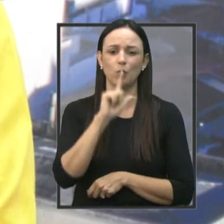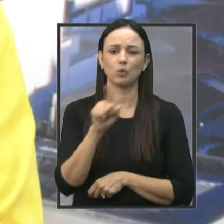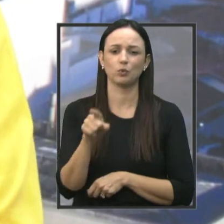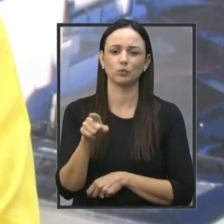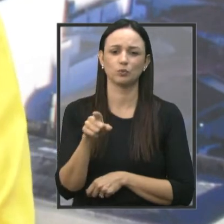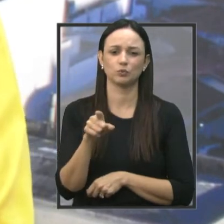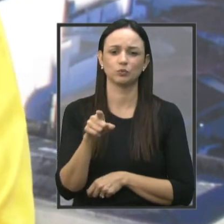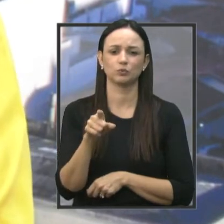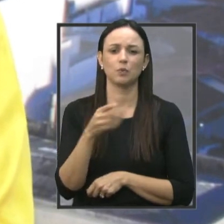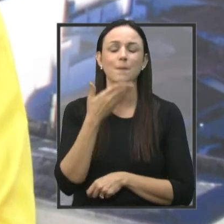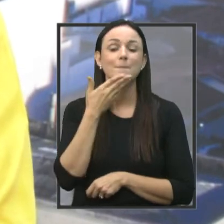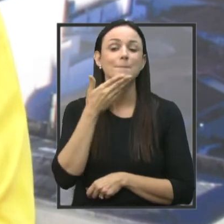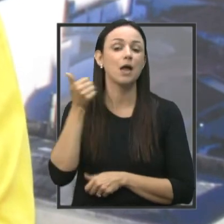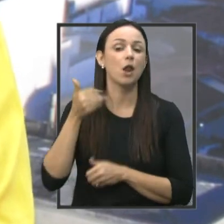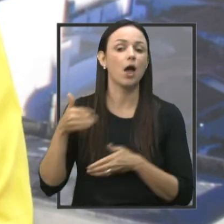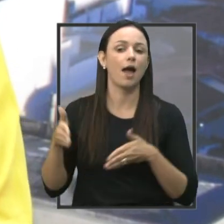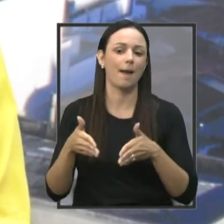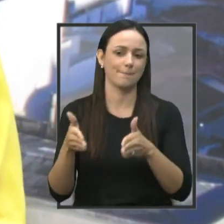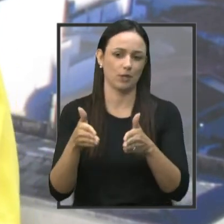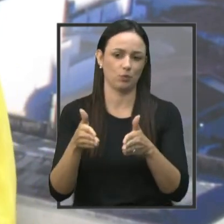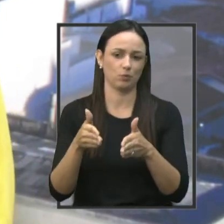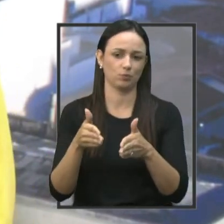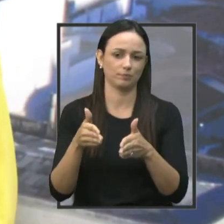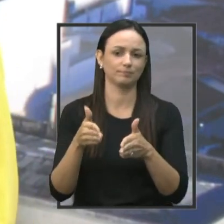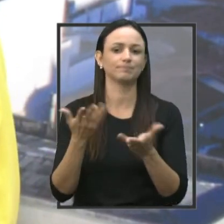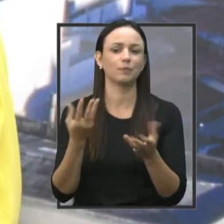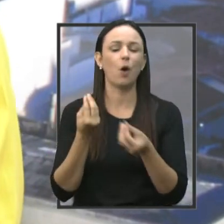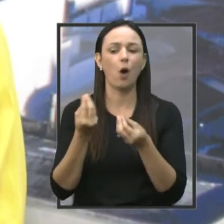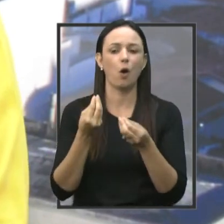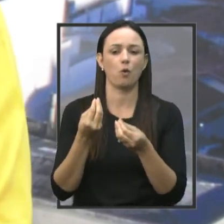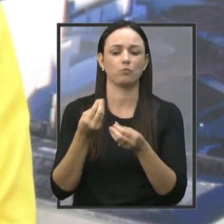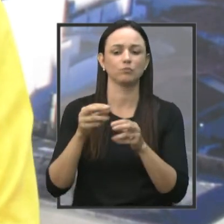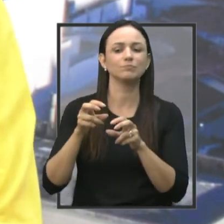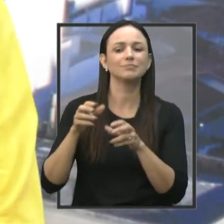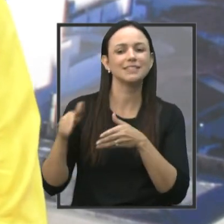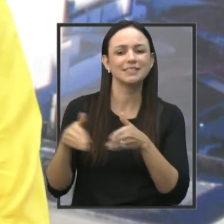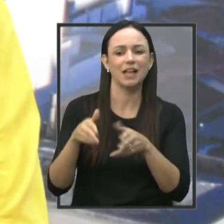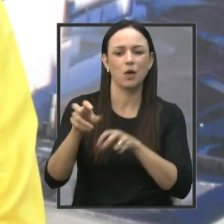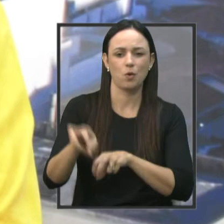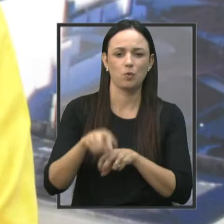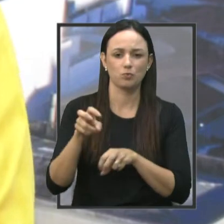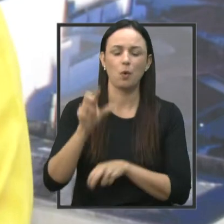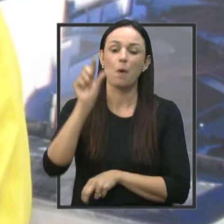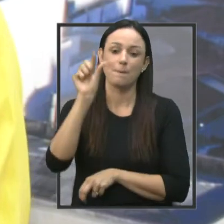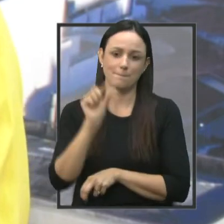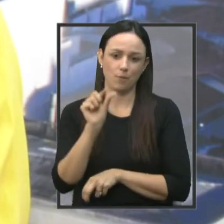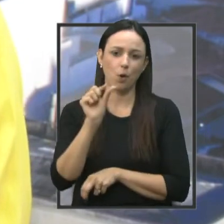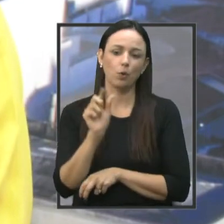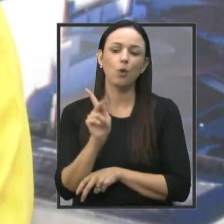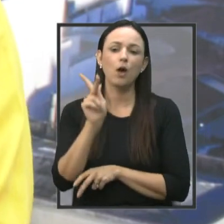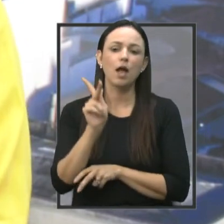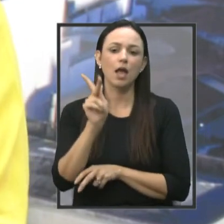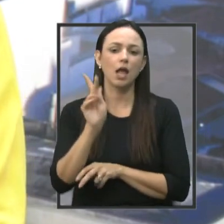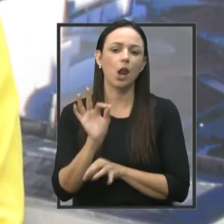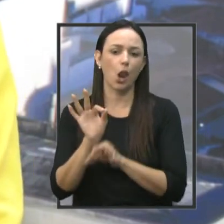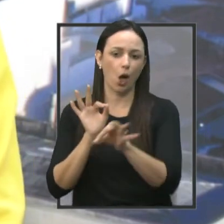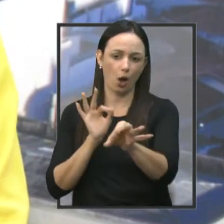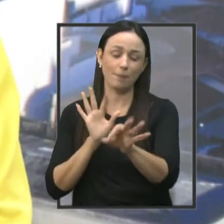o melhor caminho para as estradas rurais. Poucos quilômetros, mas já fazem uma diferença,